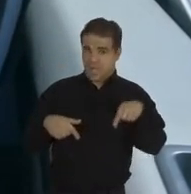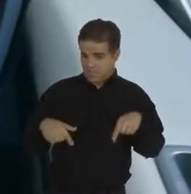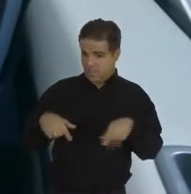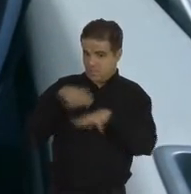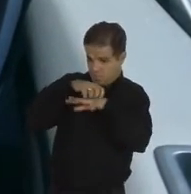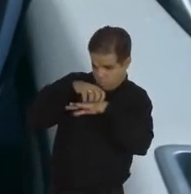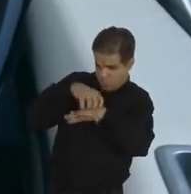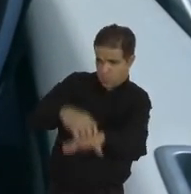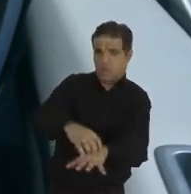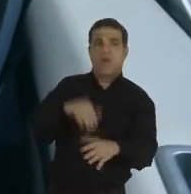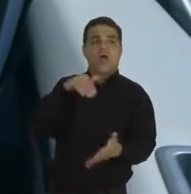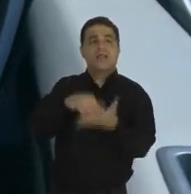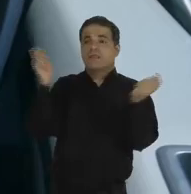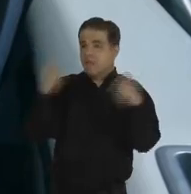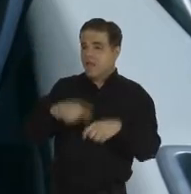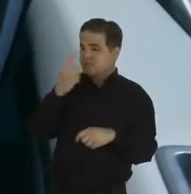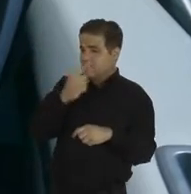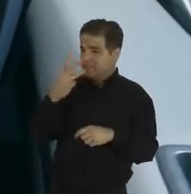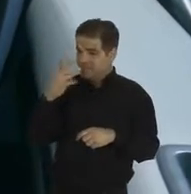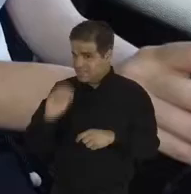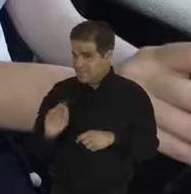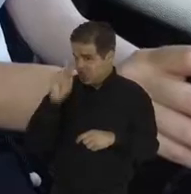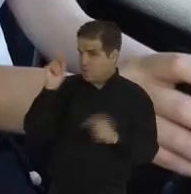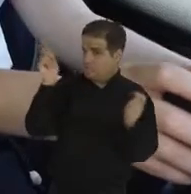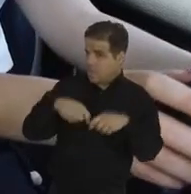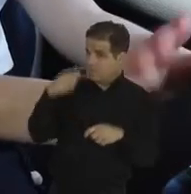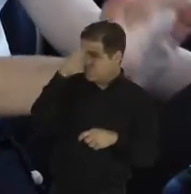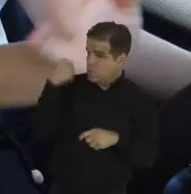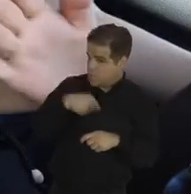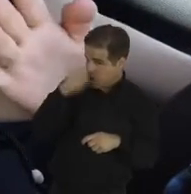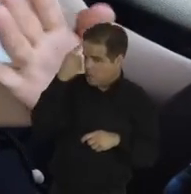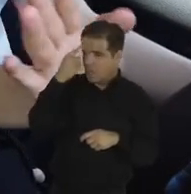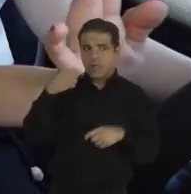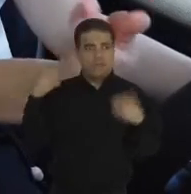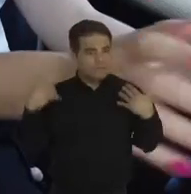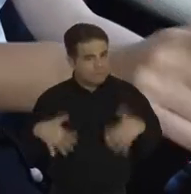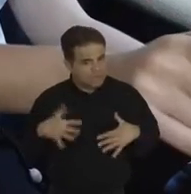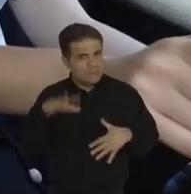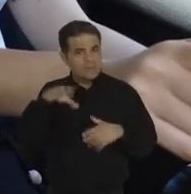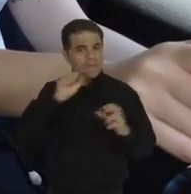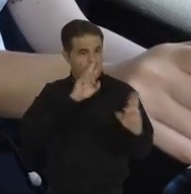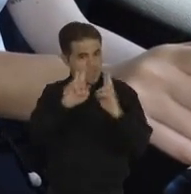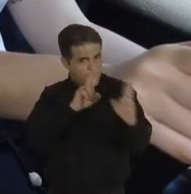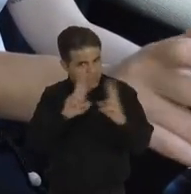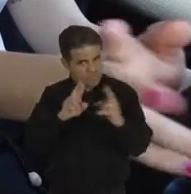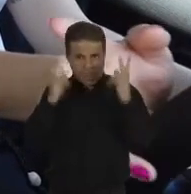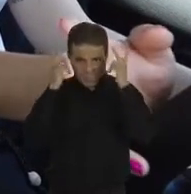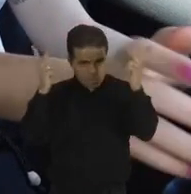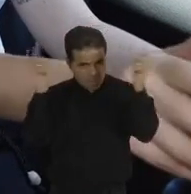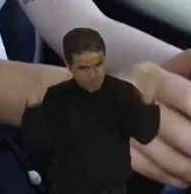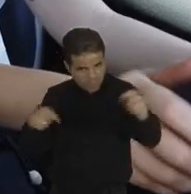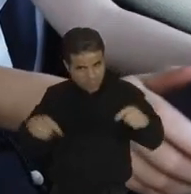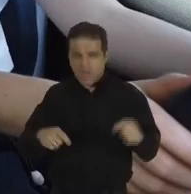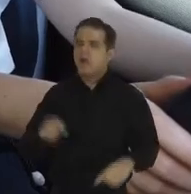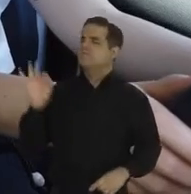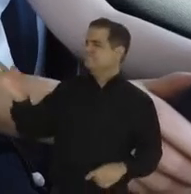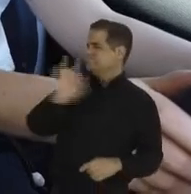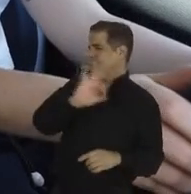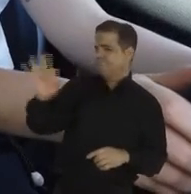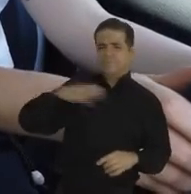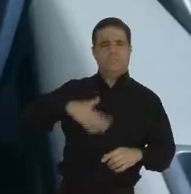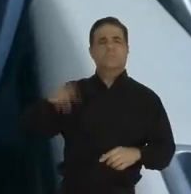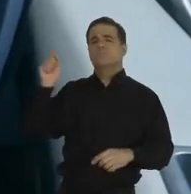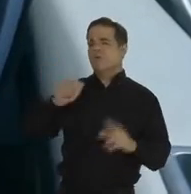fogão atingir uma velocidade até de 130 quilômetros por hora então dá para gente pegar uma Rodovia tranquilo né prendendo tudo